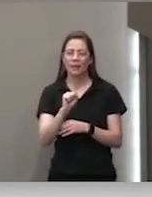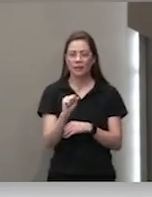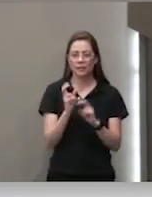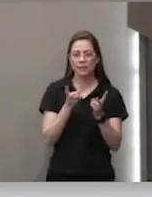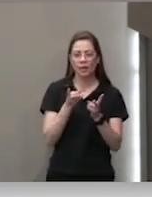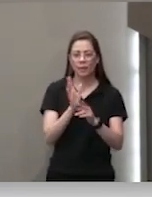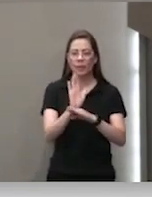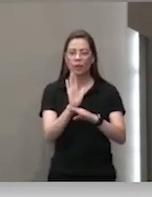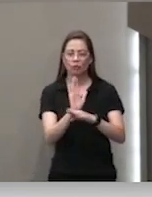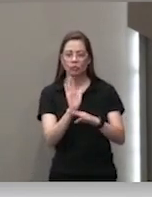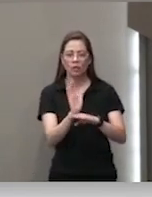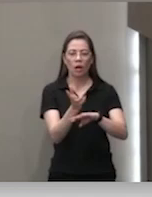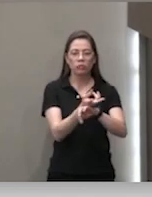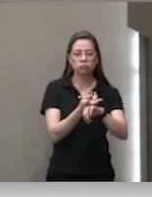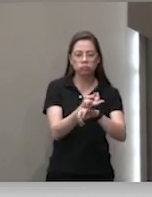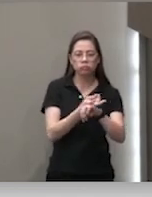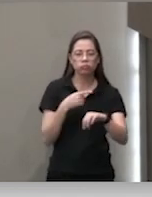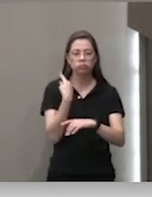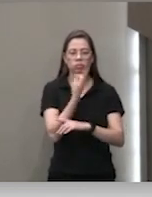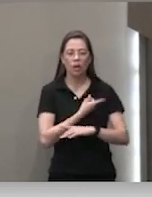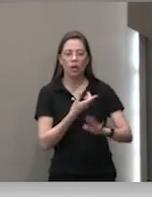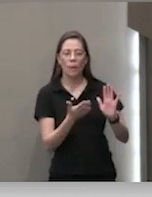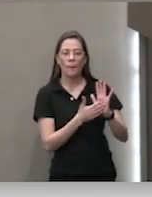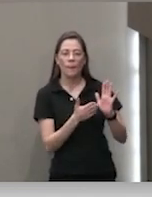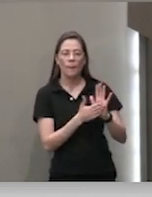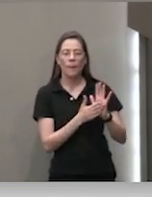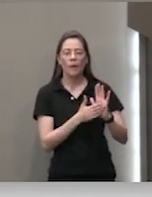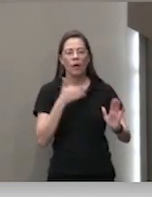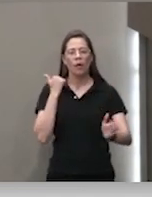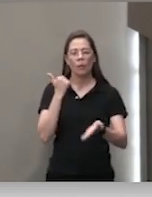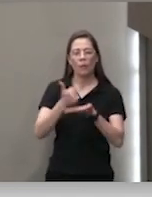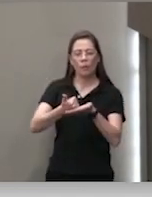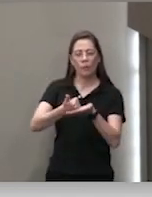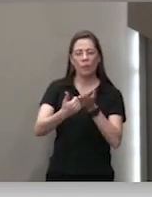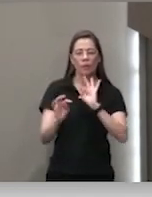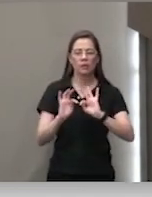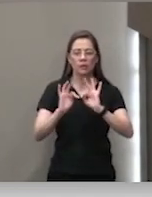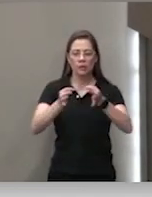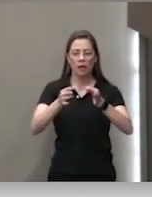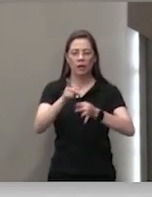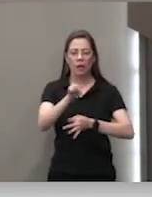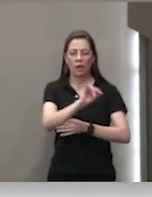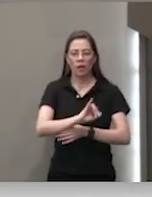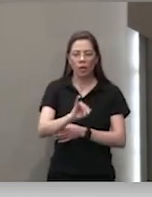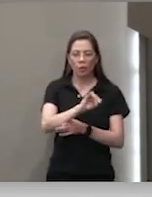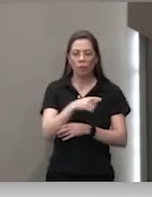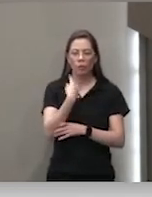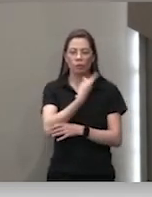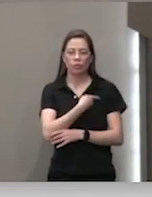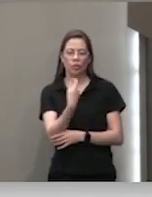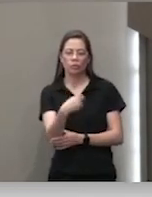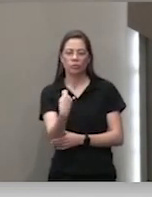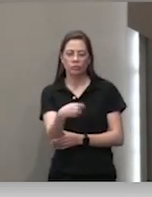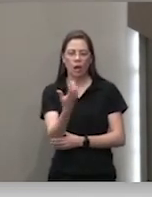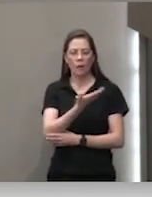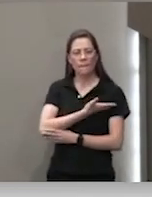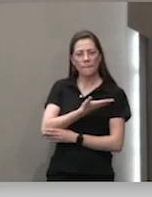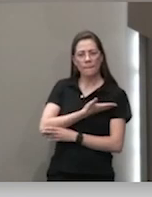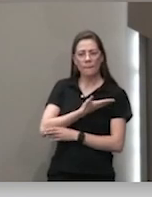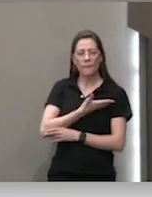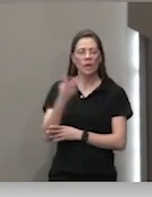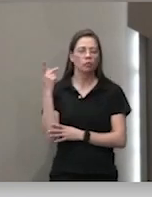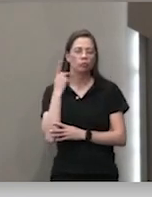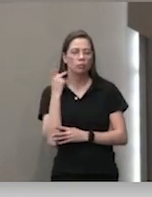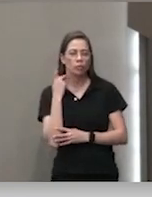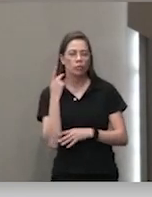sempre buscando nos proporcionar um suporte técnico importante que a gente precisa, os amigos da Procuradoria